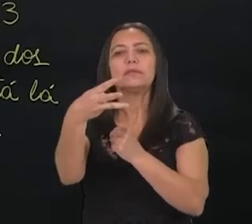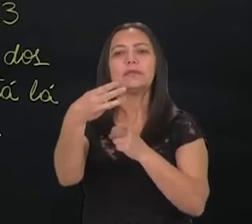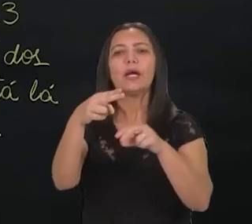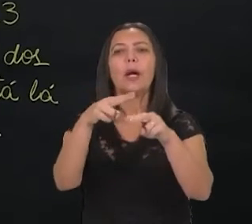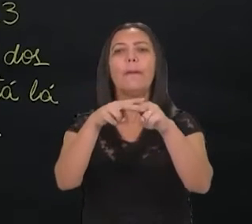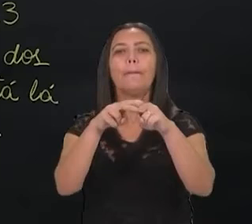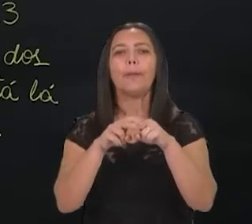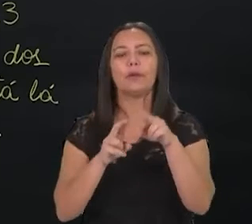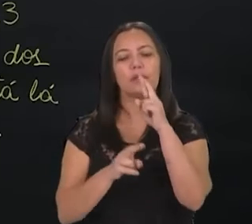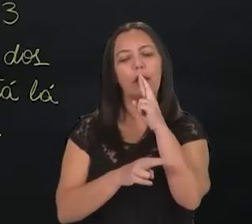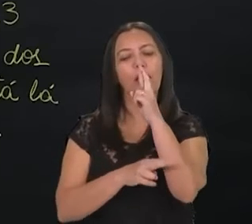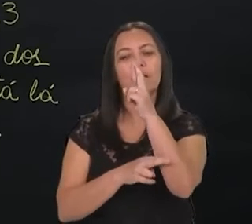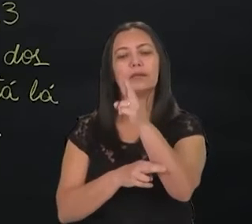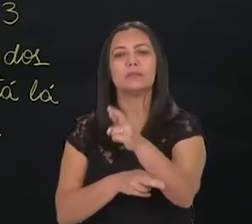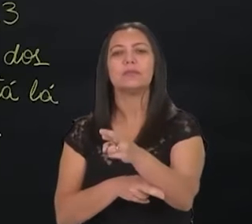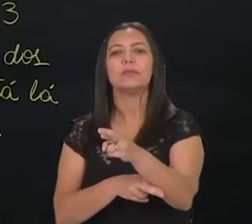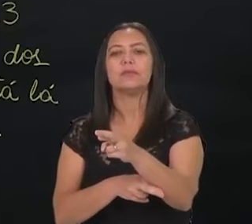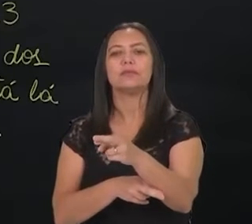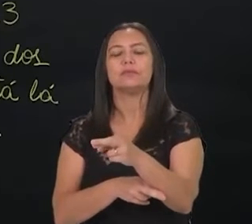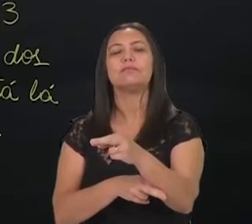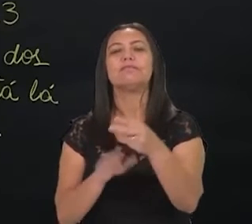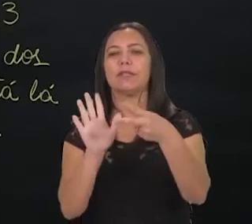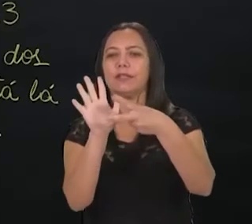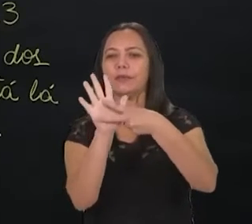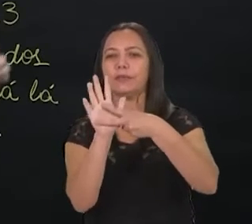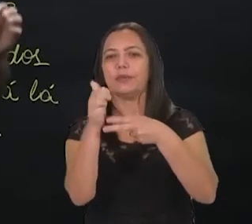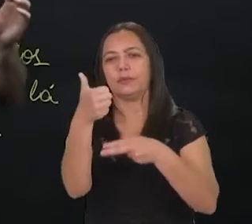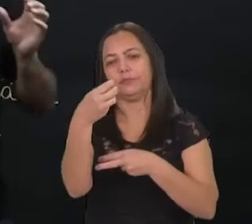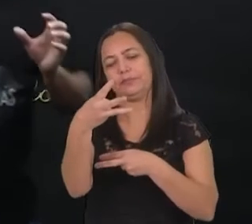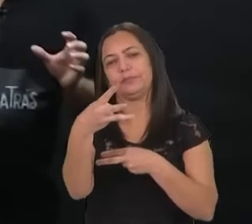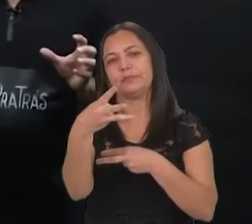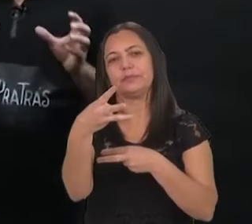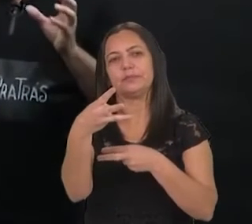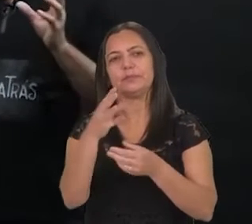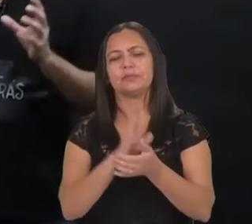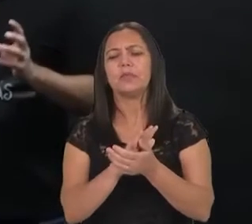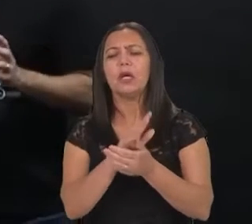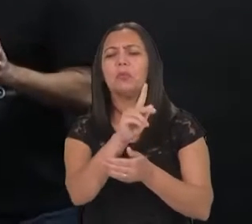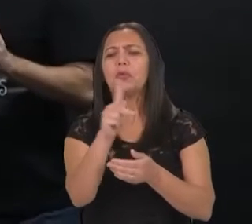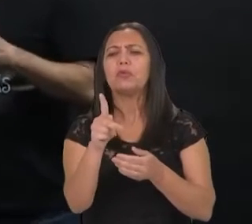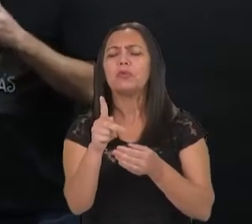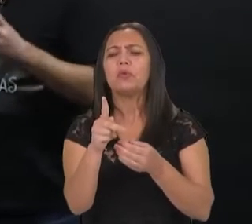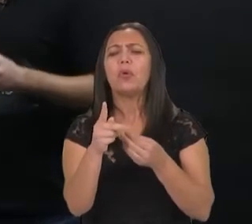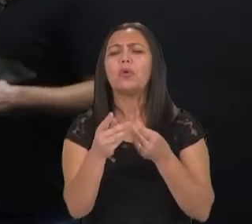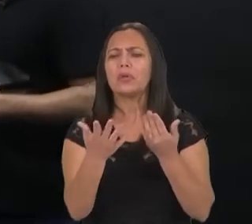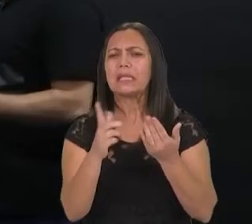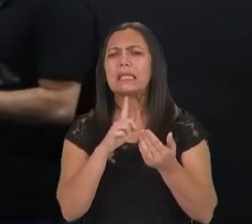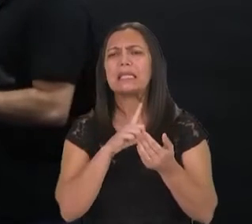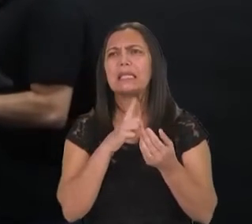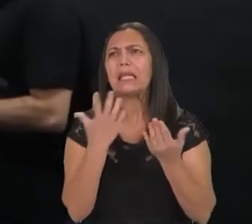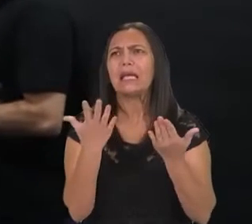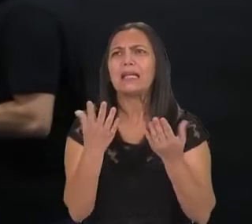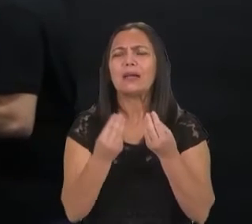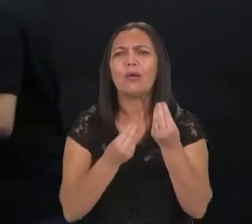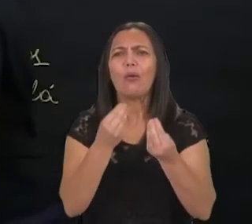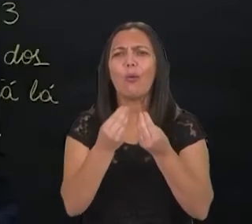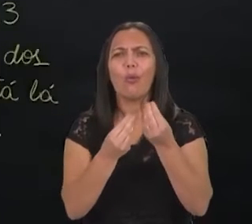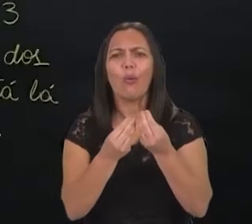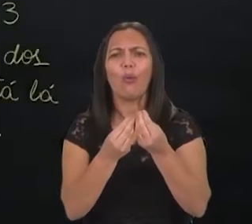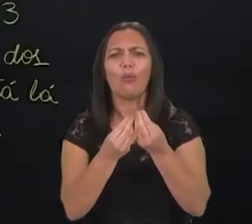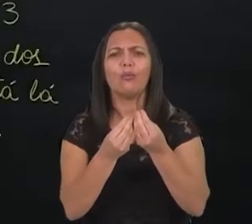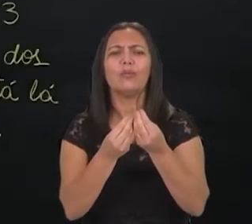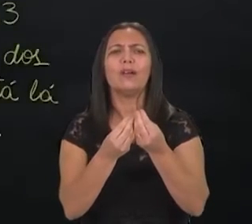Por isso que o meu resultado aqui no final é igual a 13. Professor, tem alguma maneira de repente, a gente